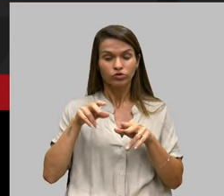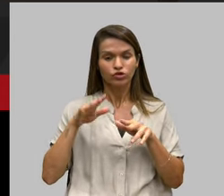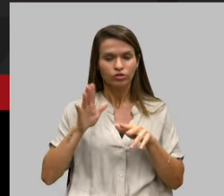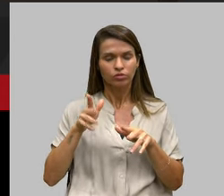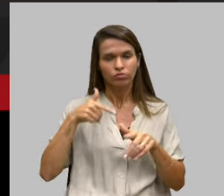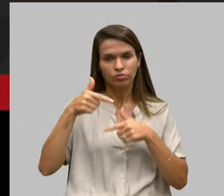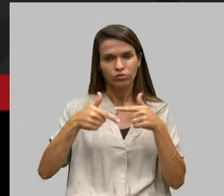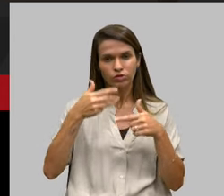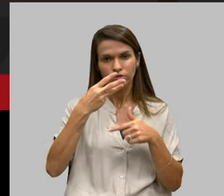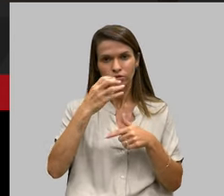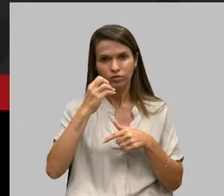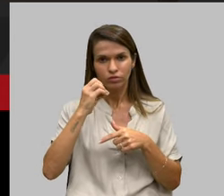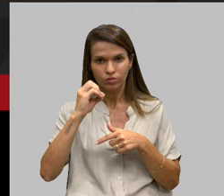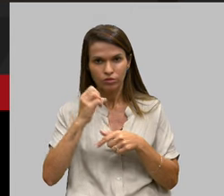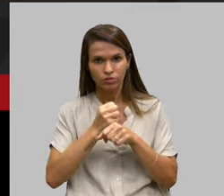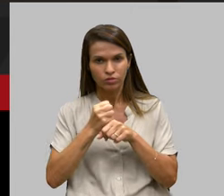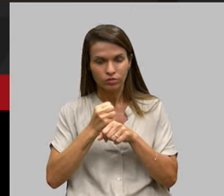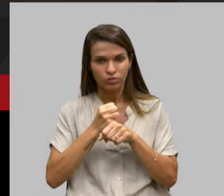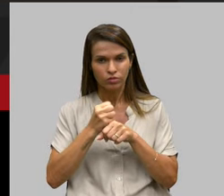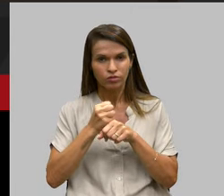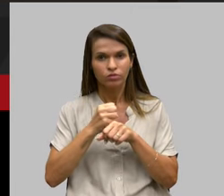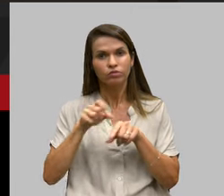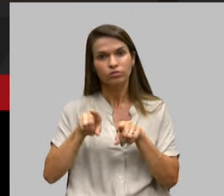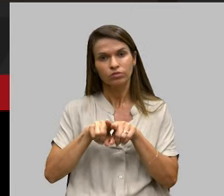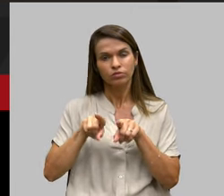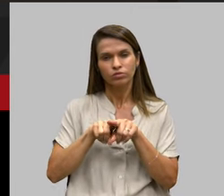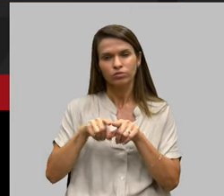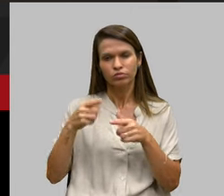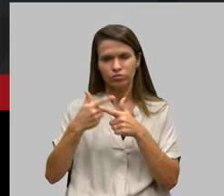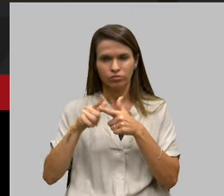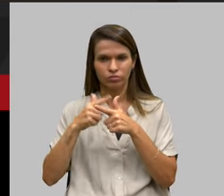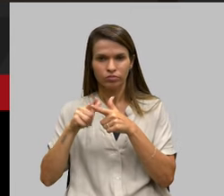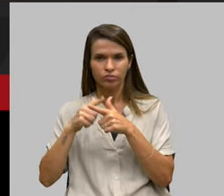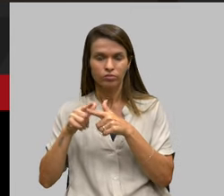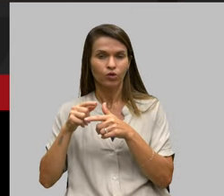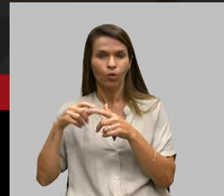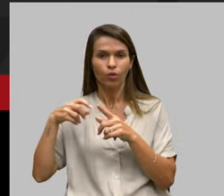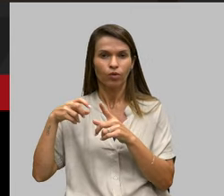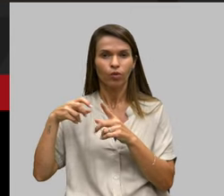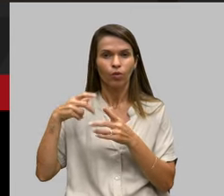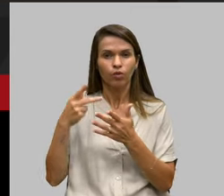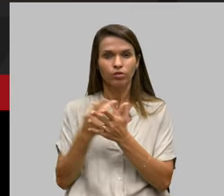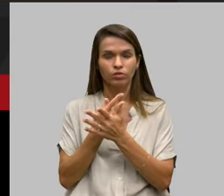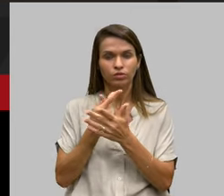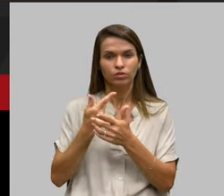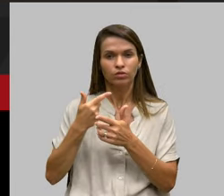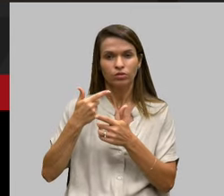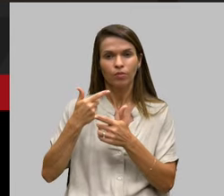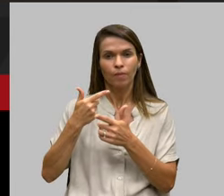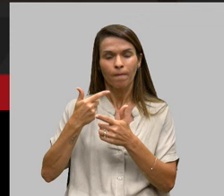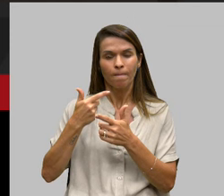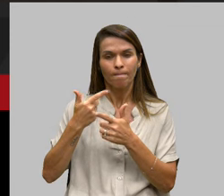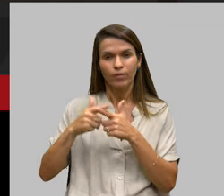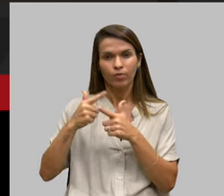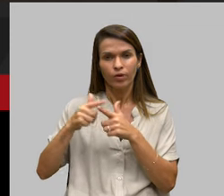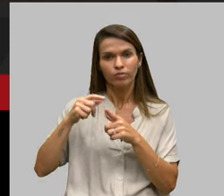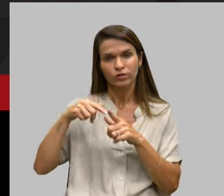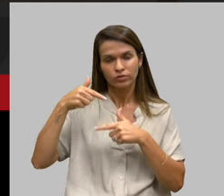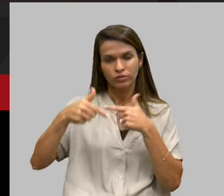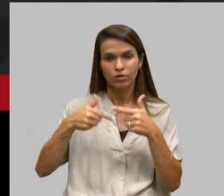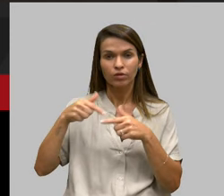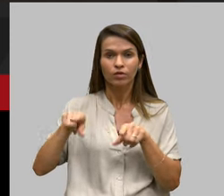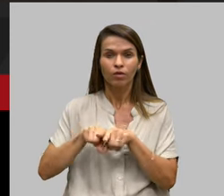aposentadoria por invalidez com proventos integrais decorrentes de acidente em serviço ou Doença contagiosa e esses